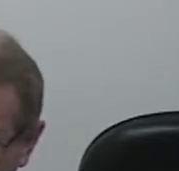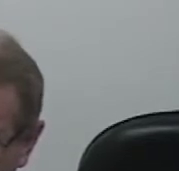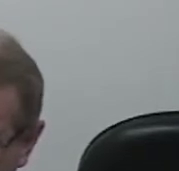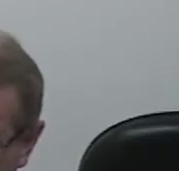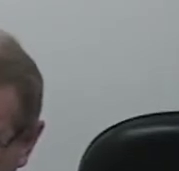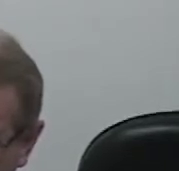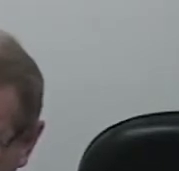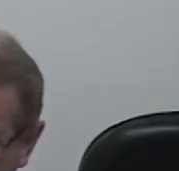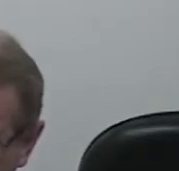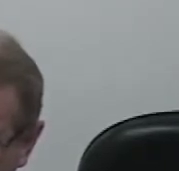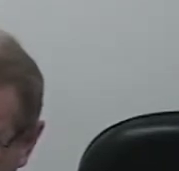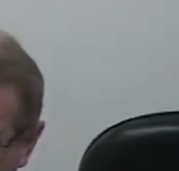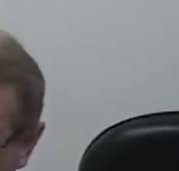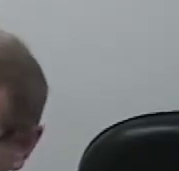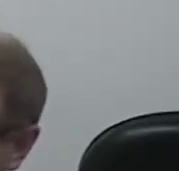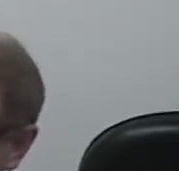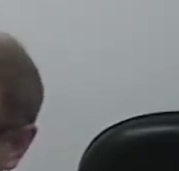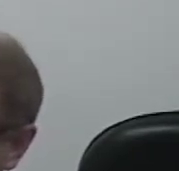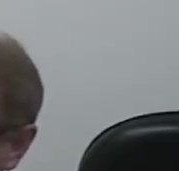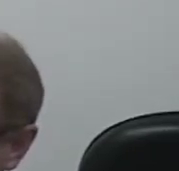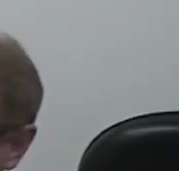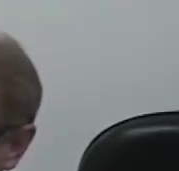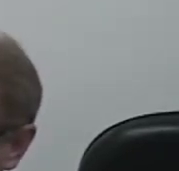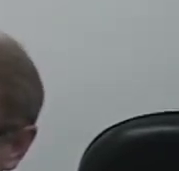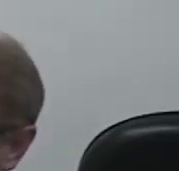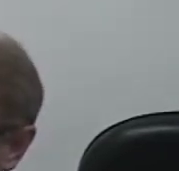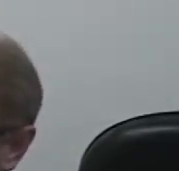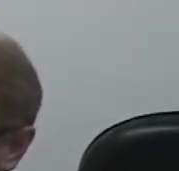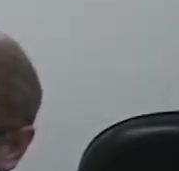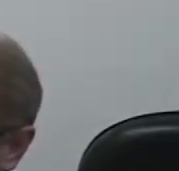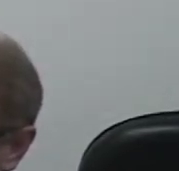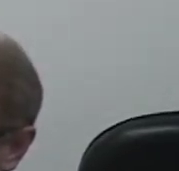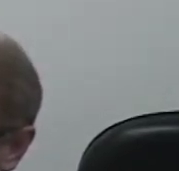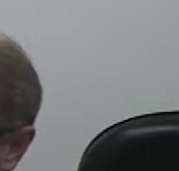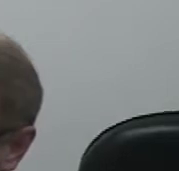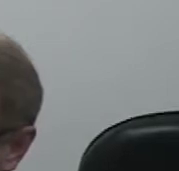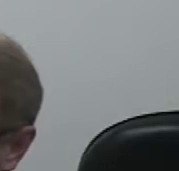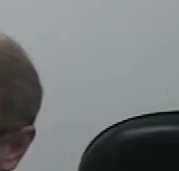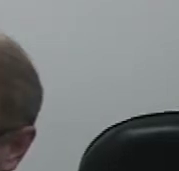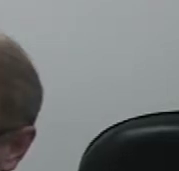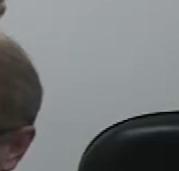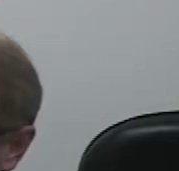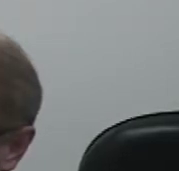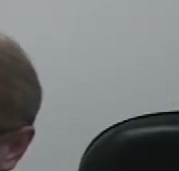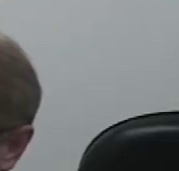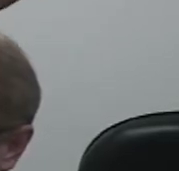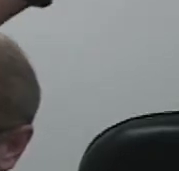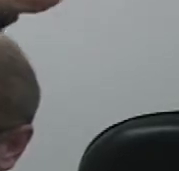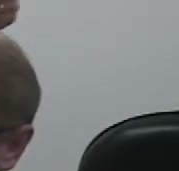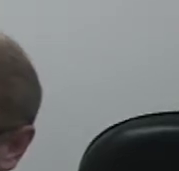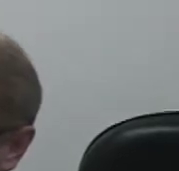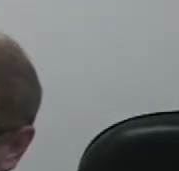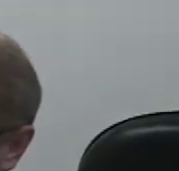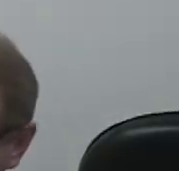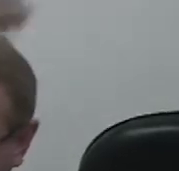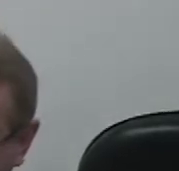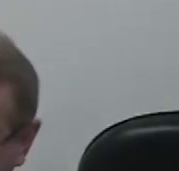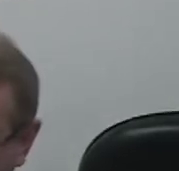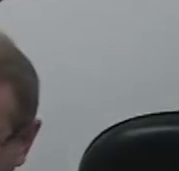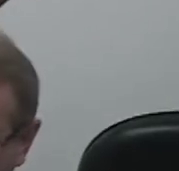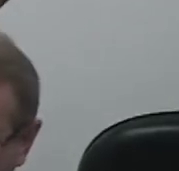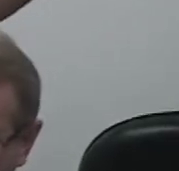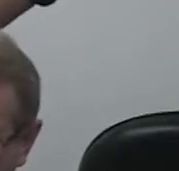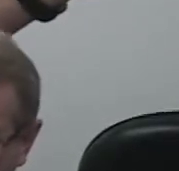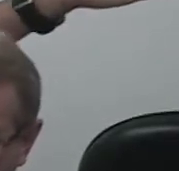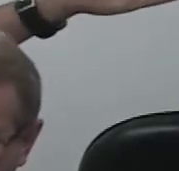muito válido o seu requerimento, é válido, e, nossa, eu fico muito feliz, porque eu gosto da área de esporte. Está aqui o nosso juiz, sempre está aqui